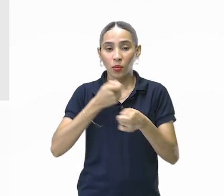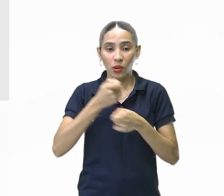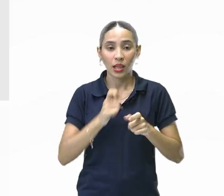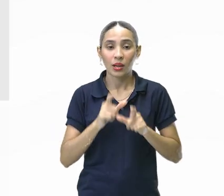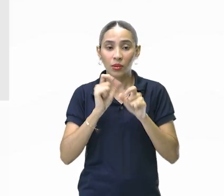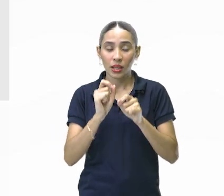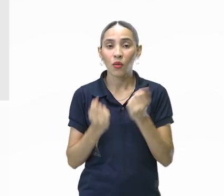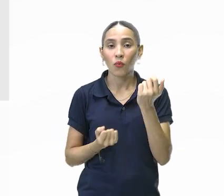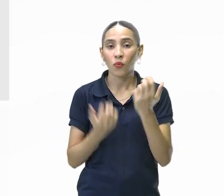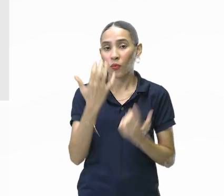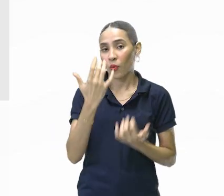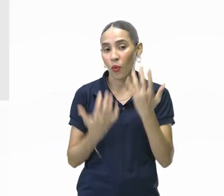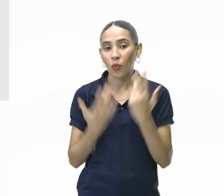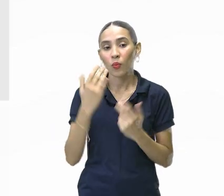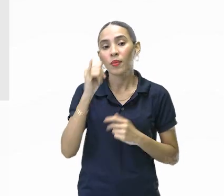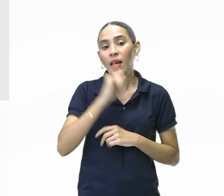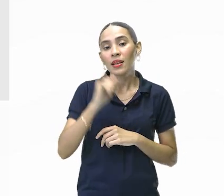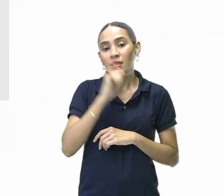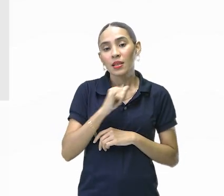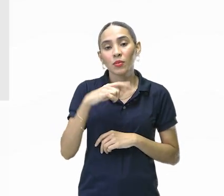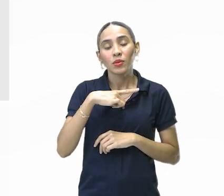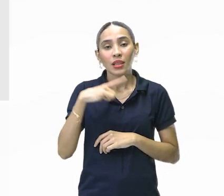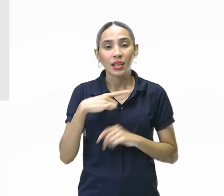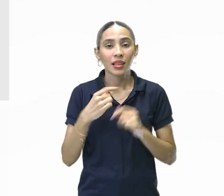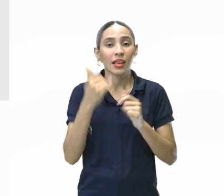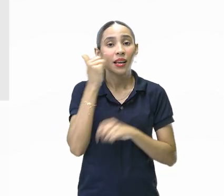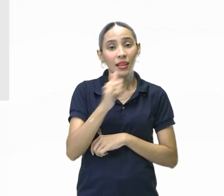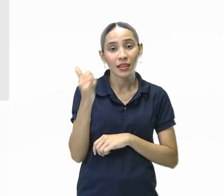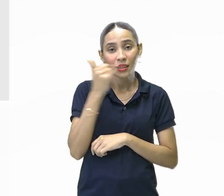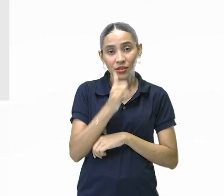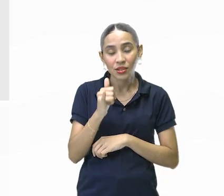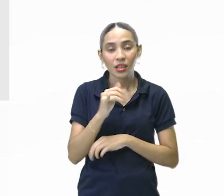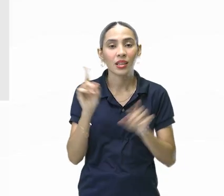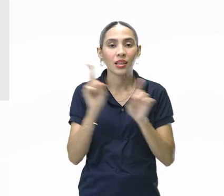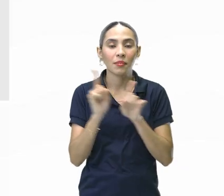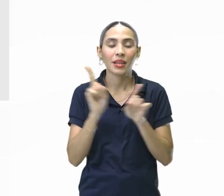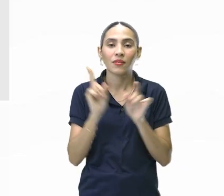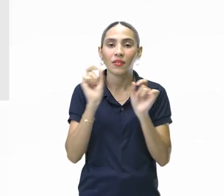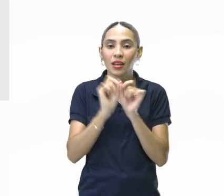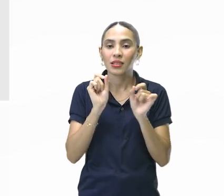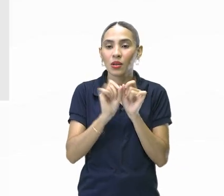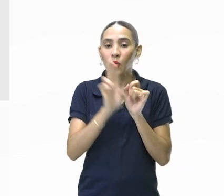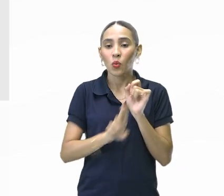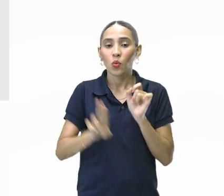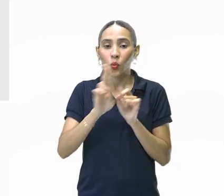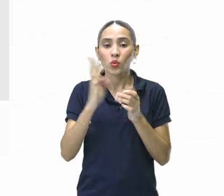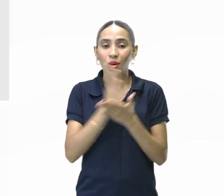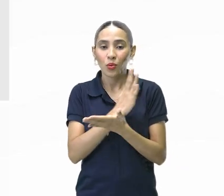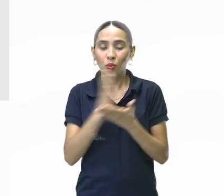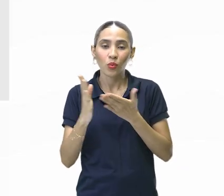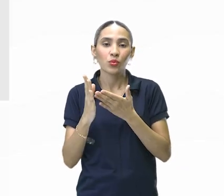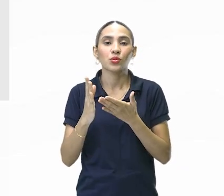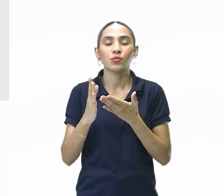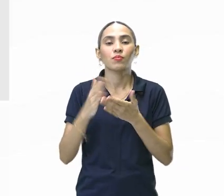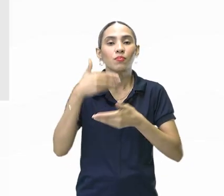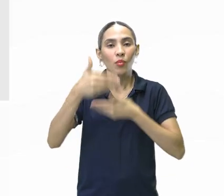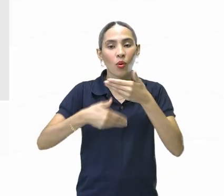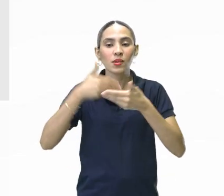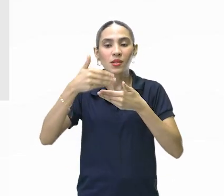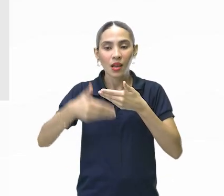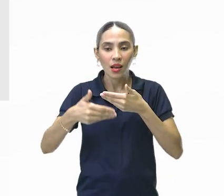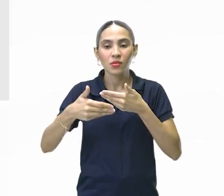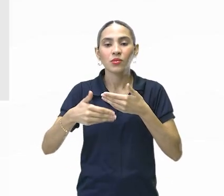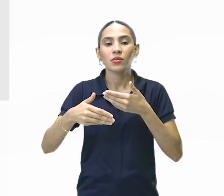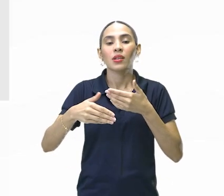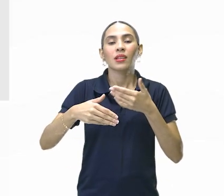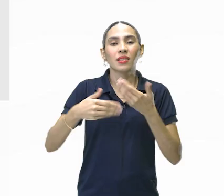também o fogo, por exemplo, né, para obter energia e para fazer uso dele em alguns processos, alguns procedimentos, desde